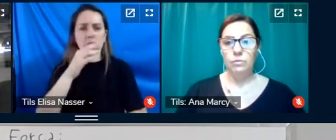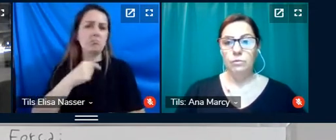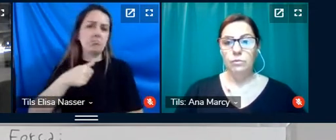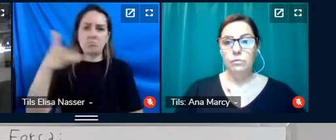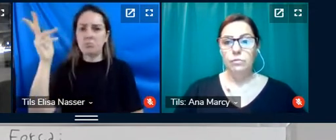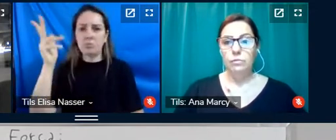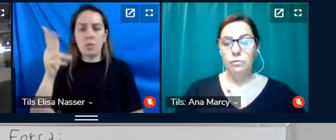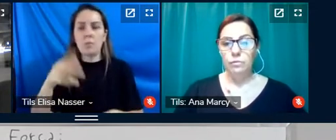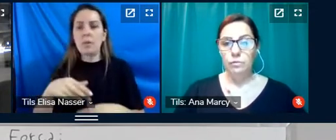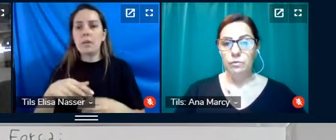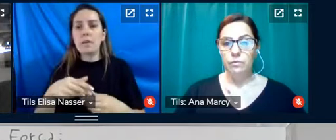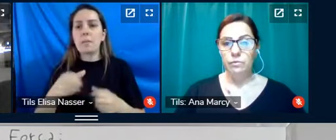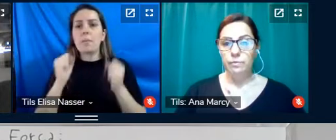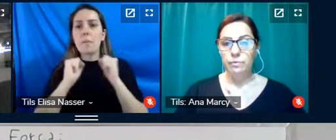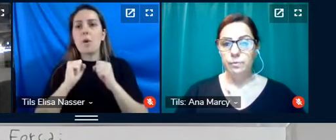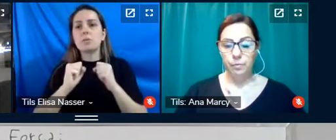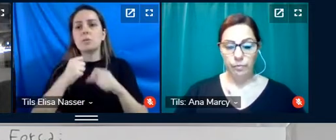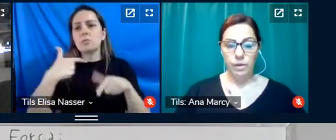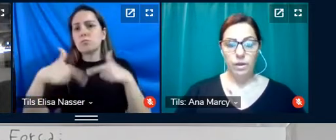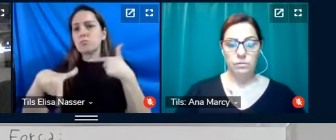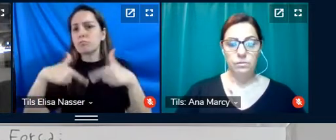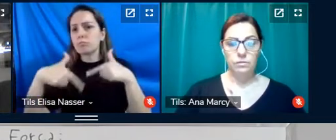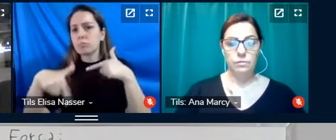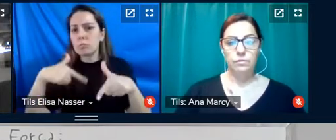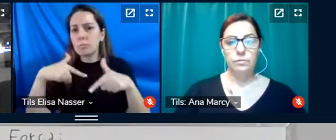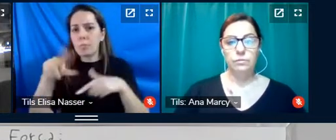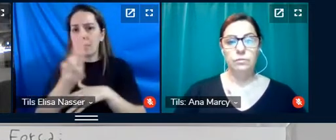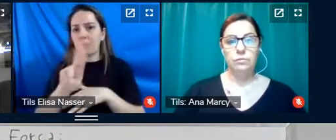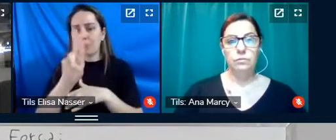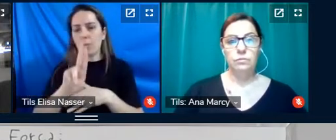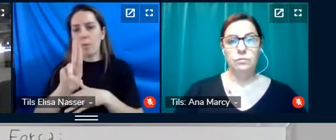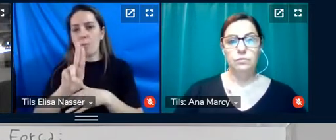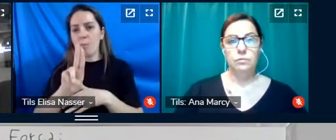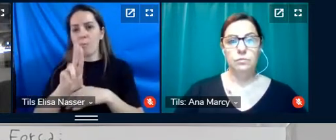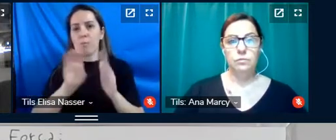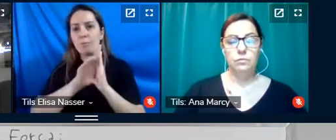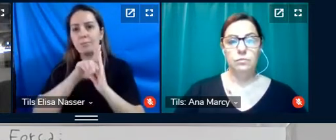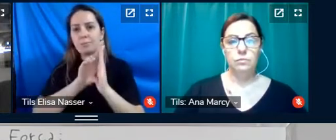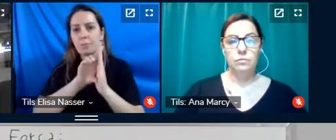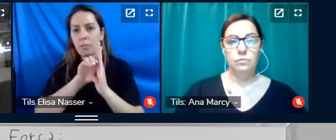gente possa trabalhar, né, usar esse conceito